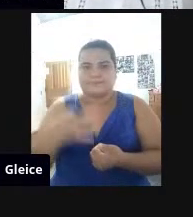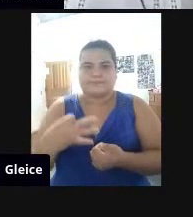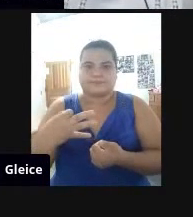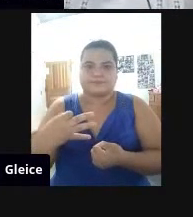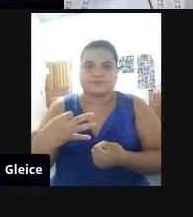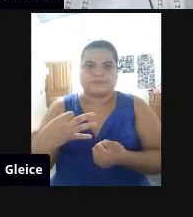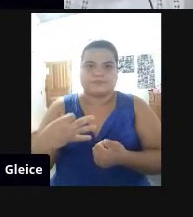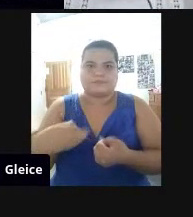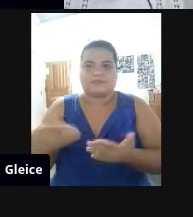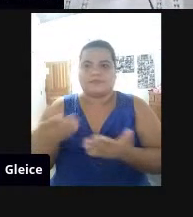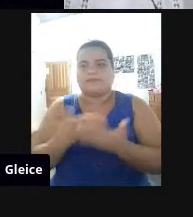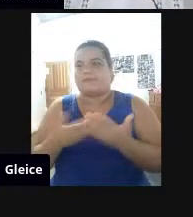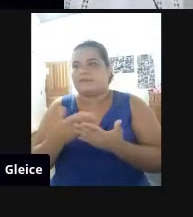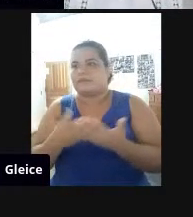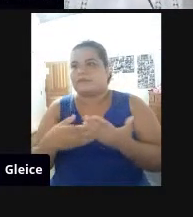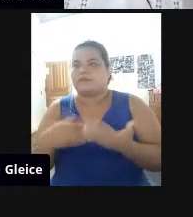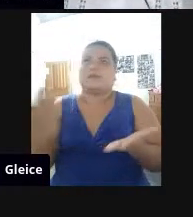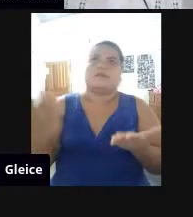fazer terapias,